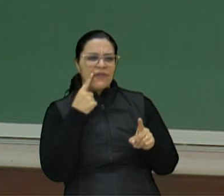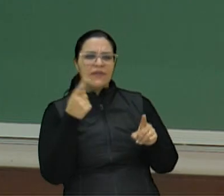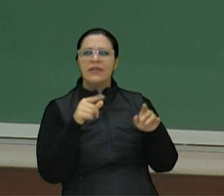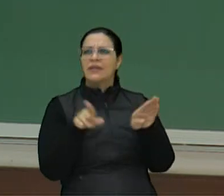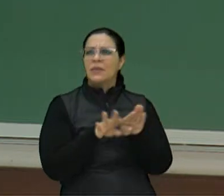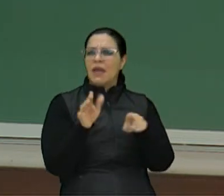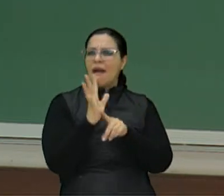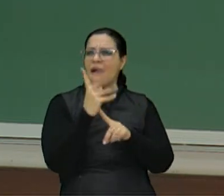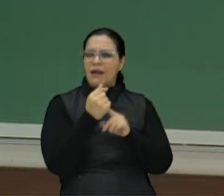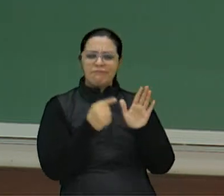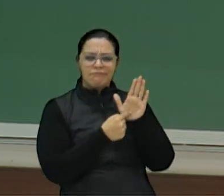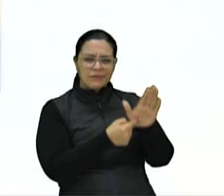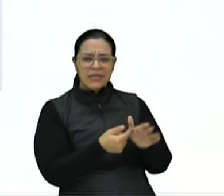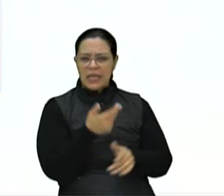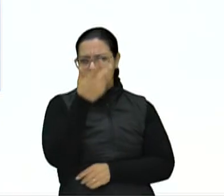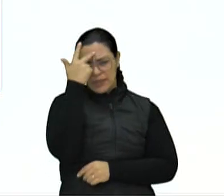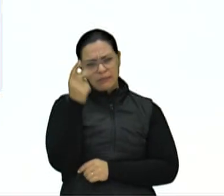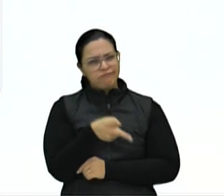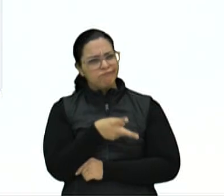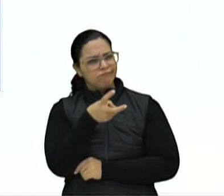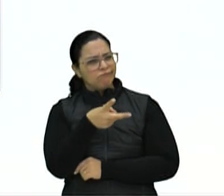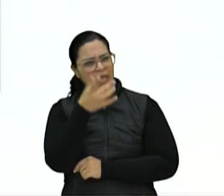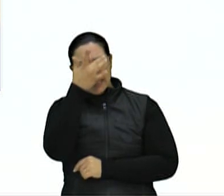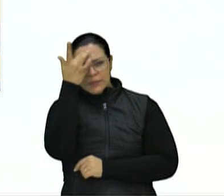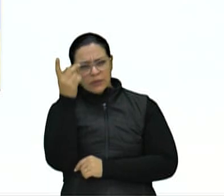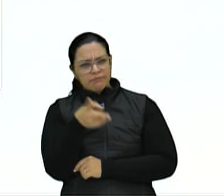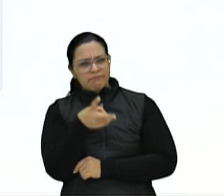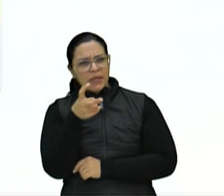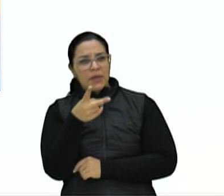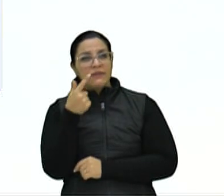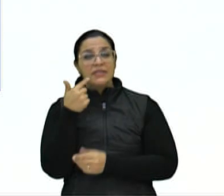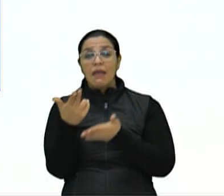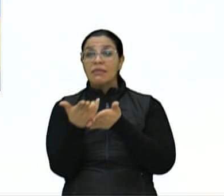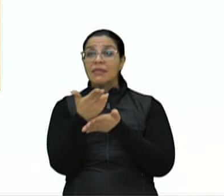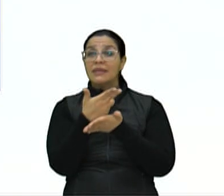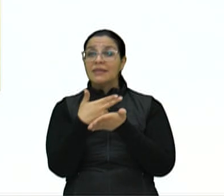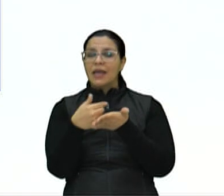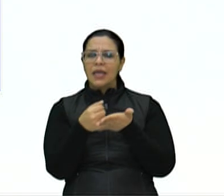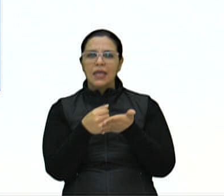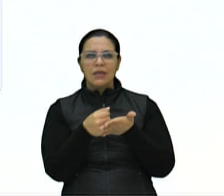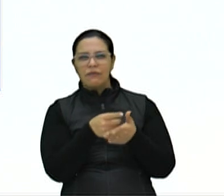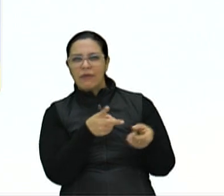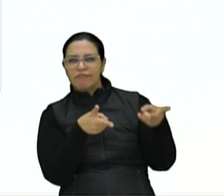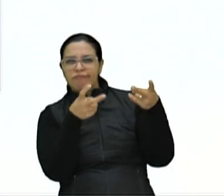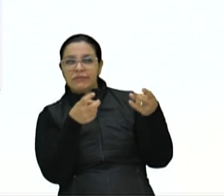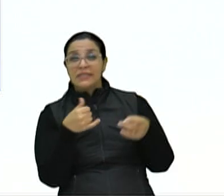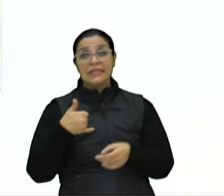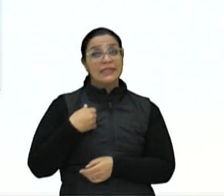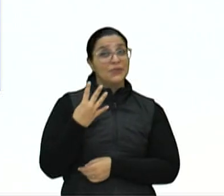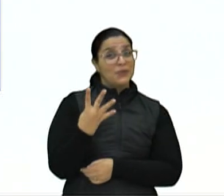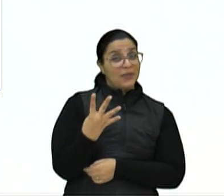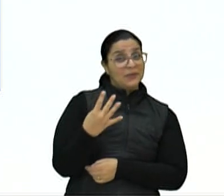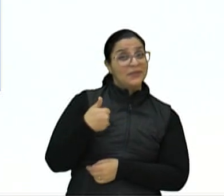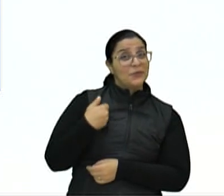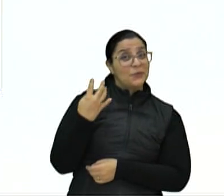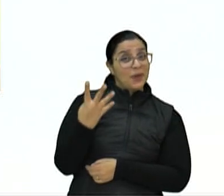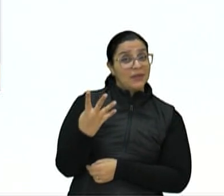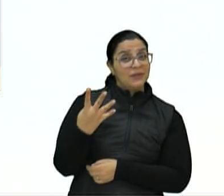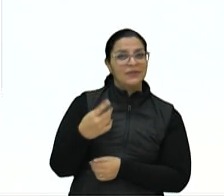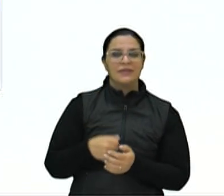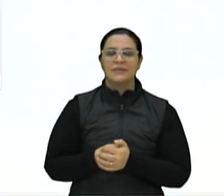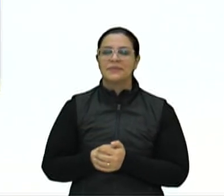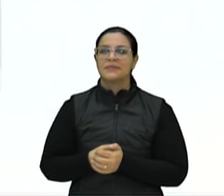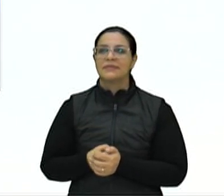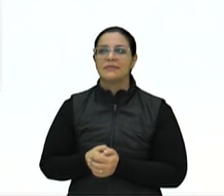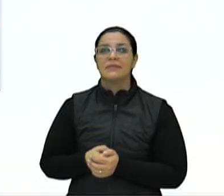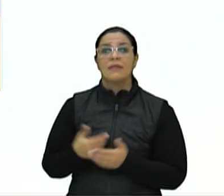ele observava as pessoas e fazia desenhos dessas pessoas. Isso com 14 anos já. Depois disso ele